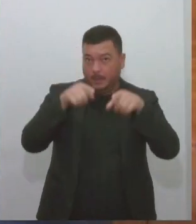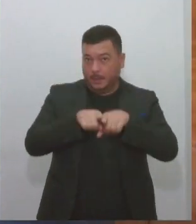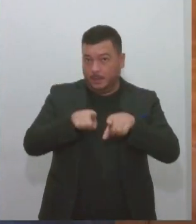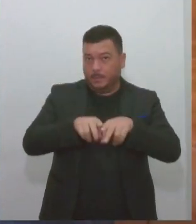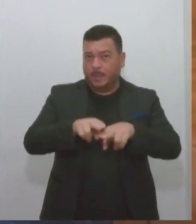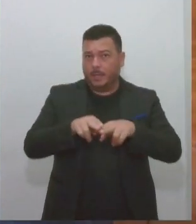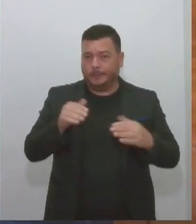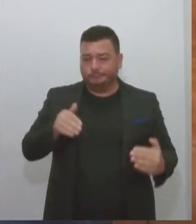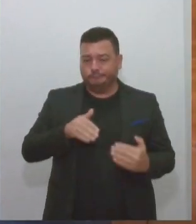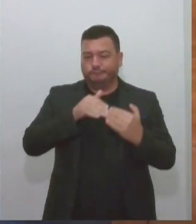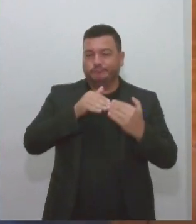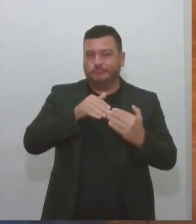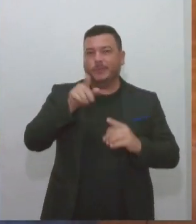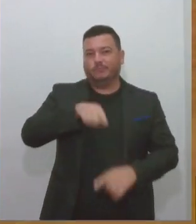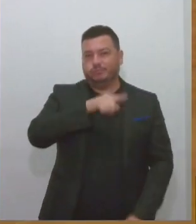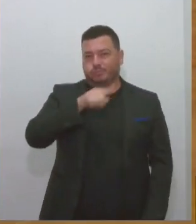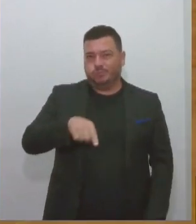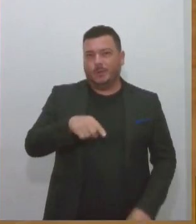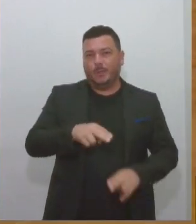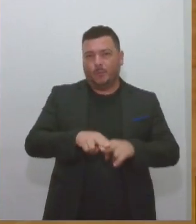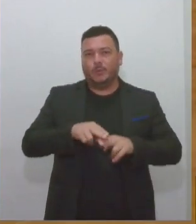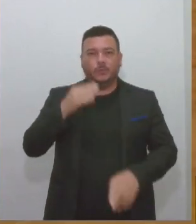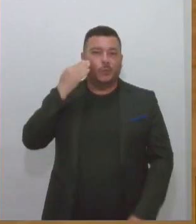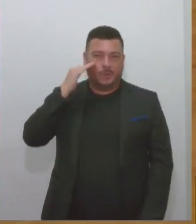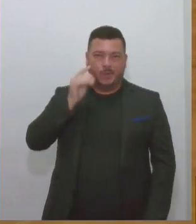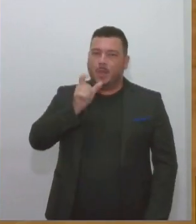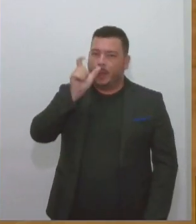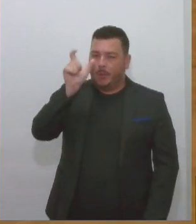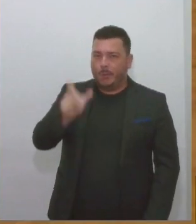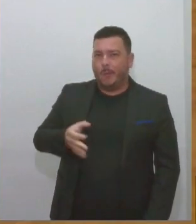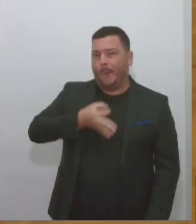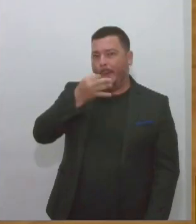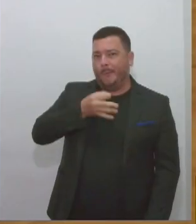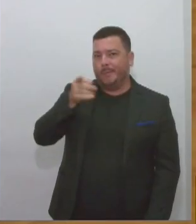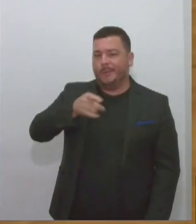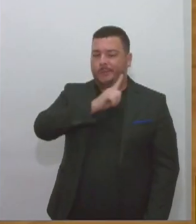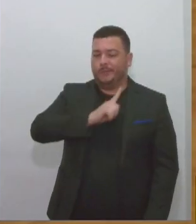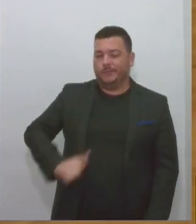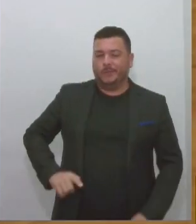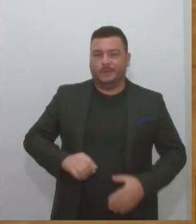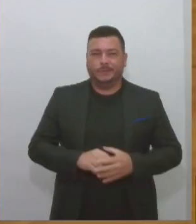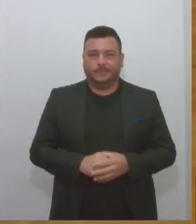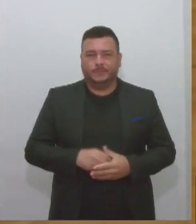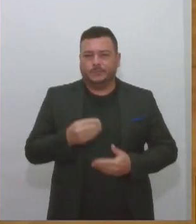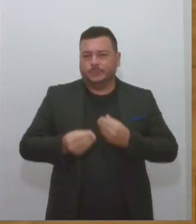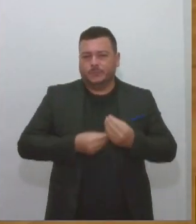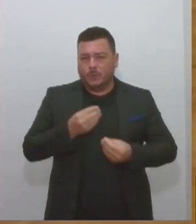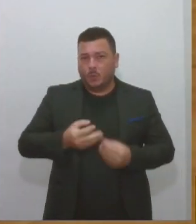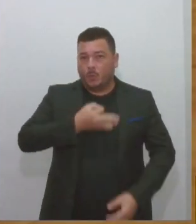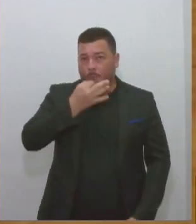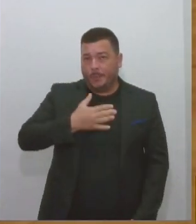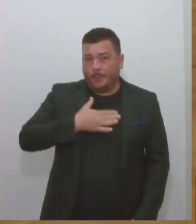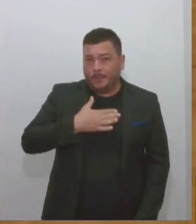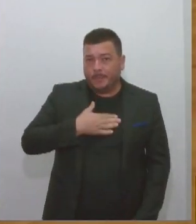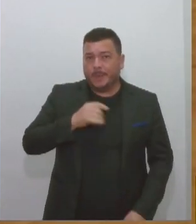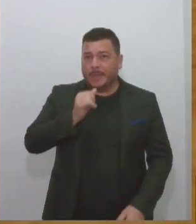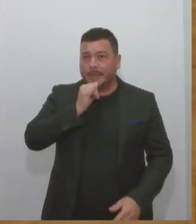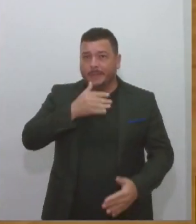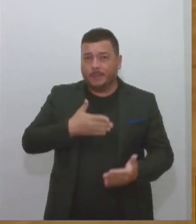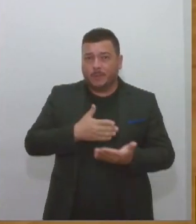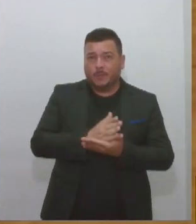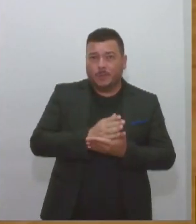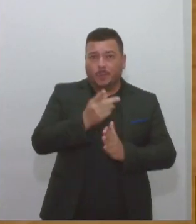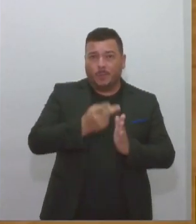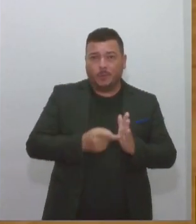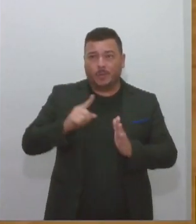justificando entender a posição do governo. Não adianta a gente avançar, na minha singela opinião, com um projeto que a qualquer momento lá na frente, com qualquer